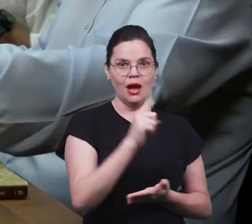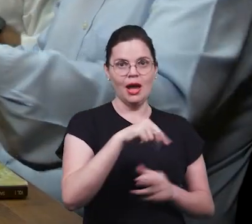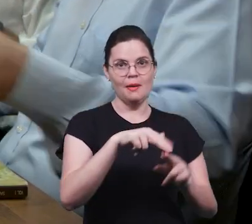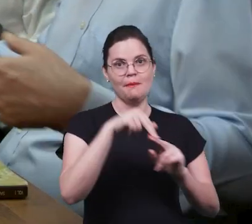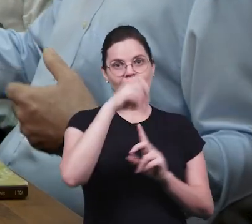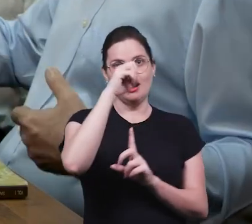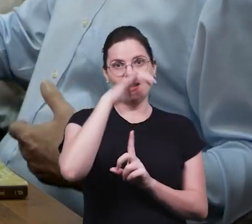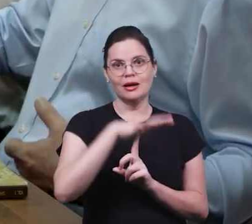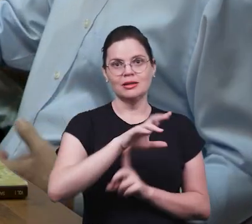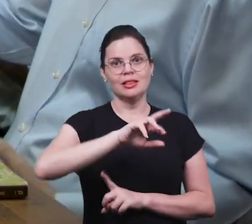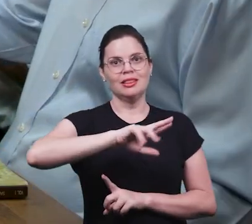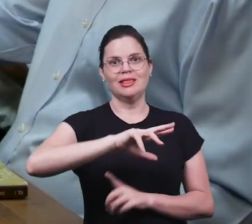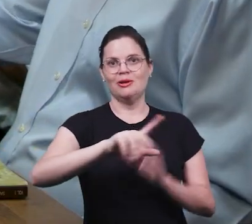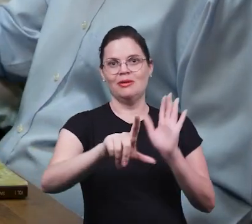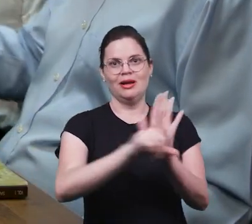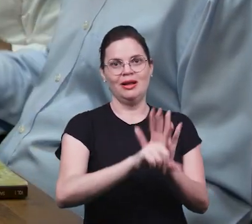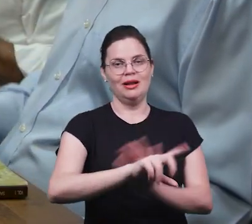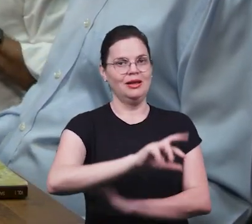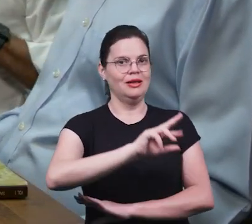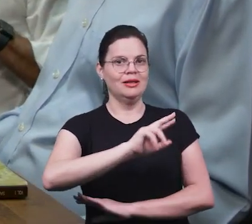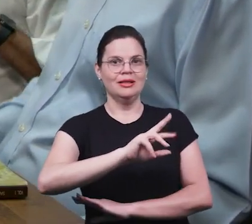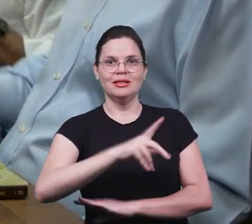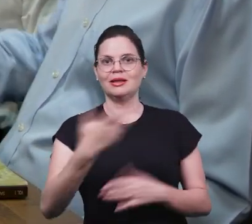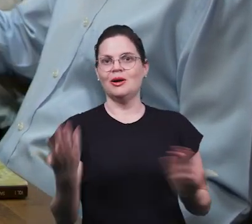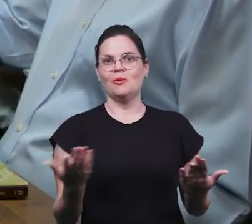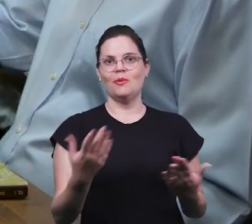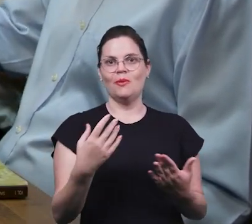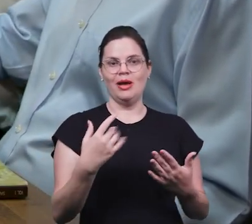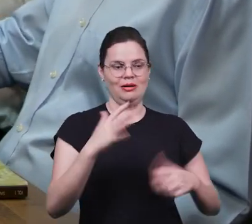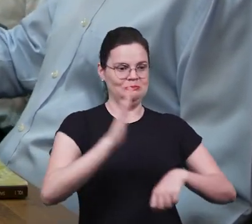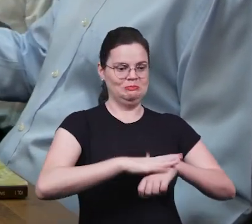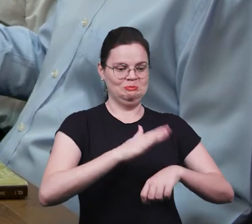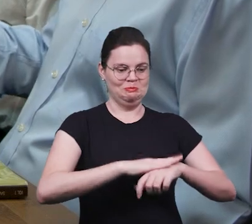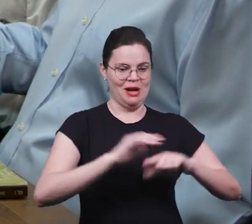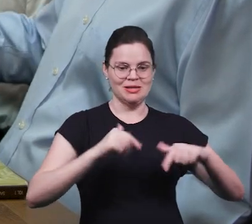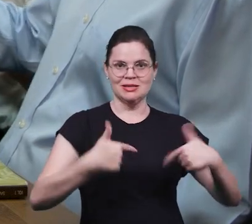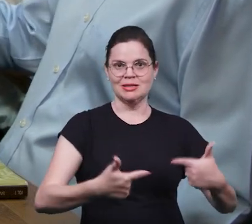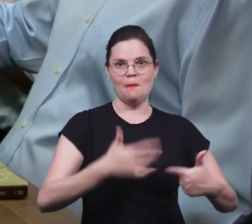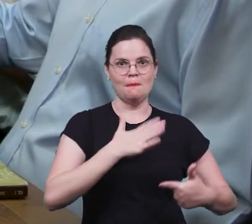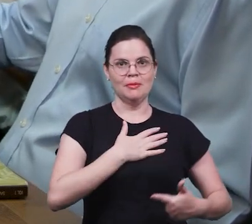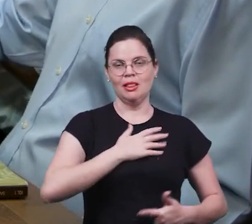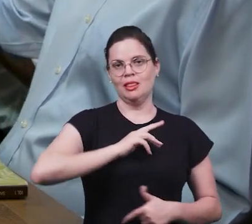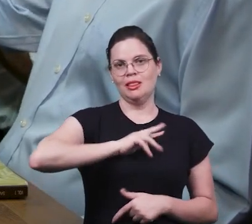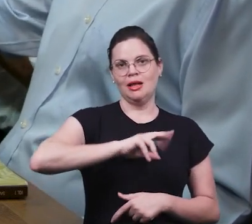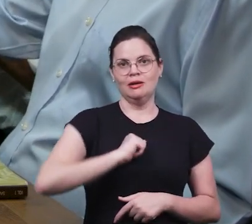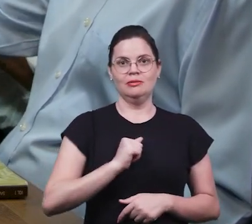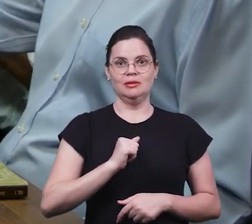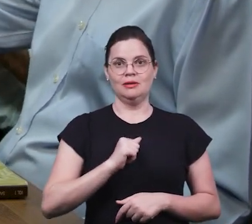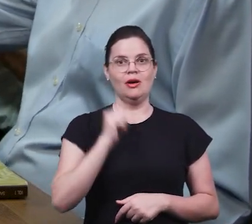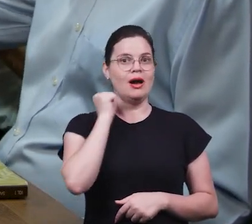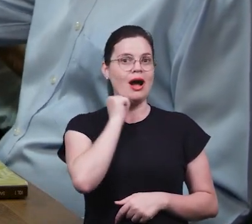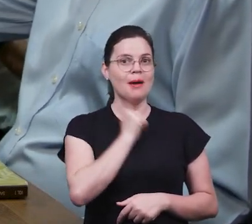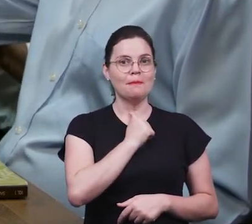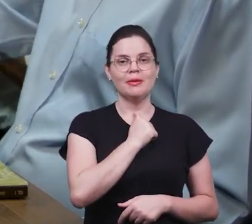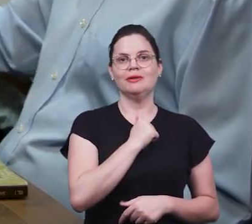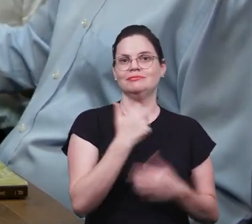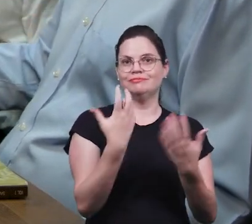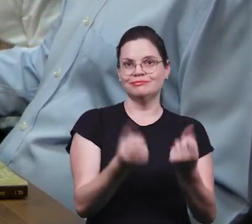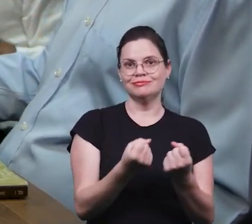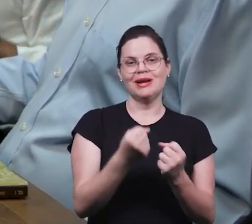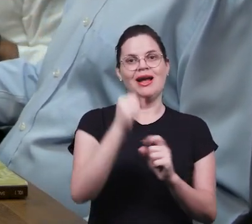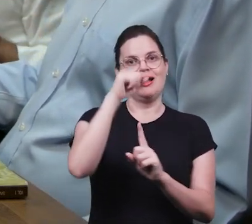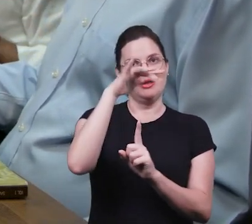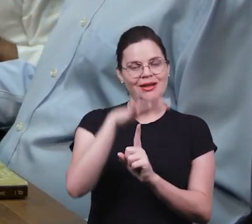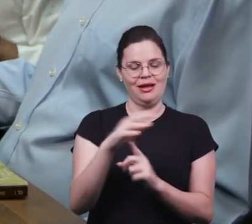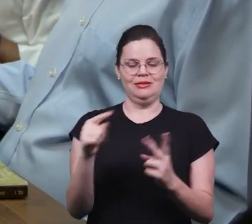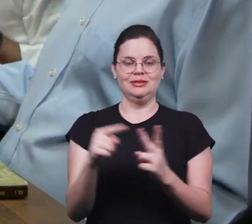pela lei, foi pela graça. Abel já citamos, Noé agora, né? E Noé achou graça aos olhos do